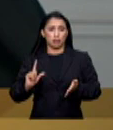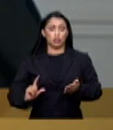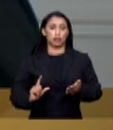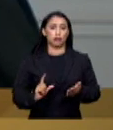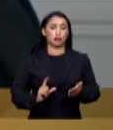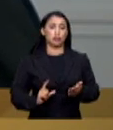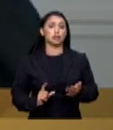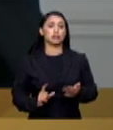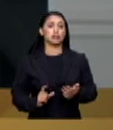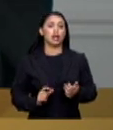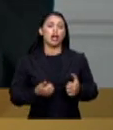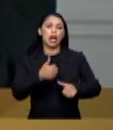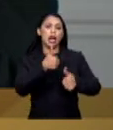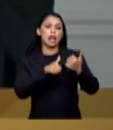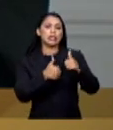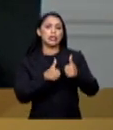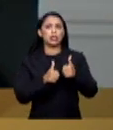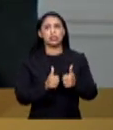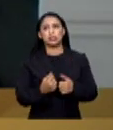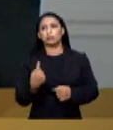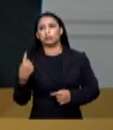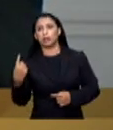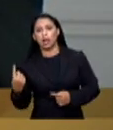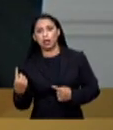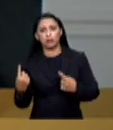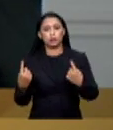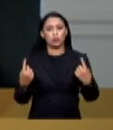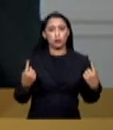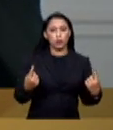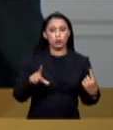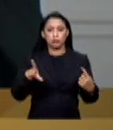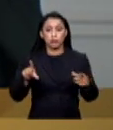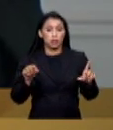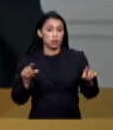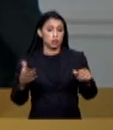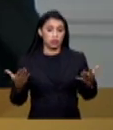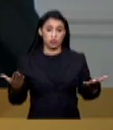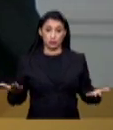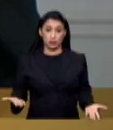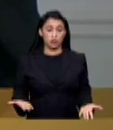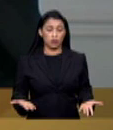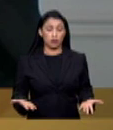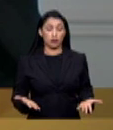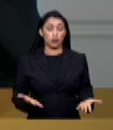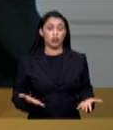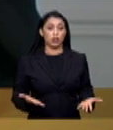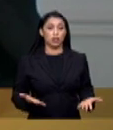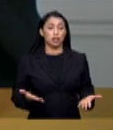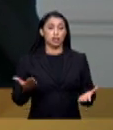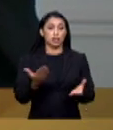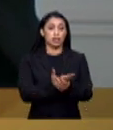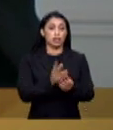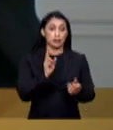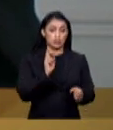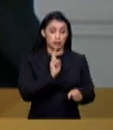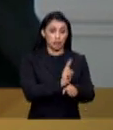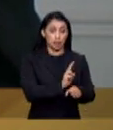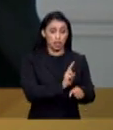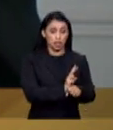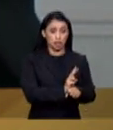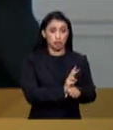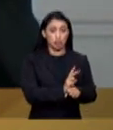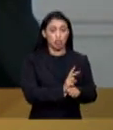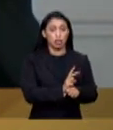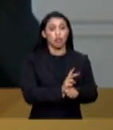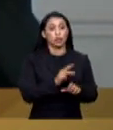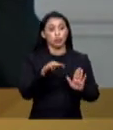analisam e pendem para um lado, ora, para o outro, na questão das liminares, retirarem ou não, no caso